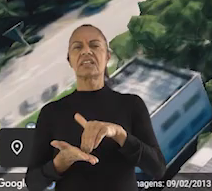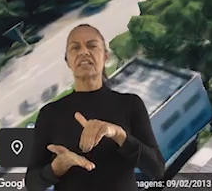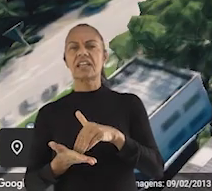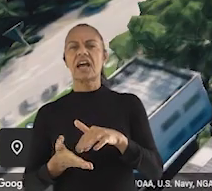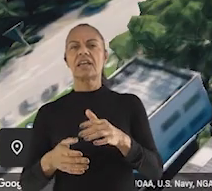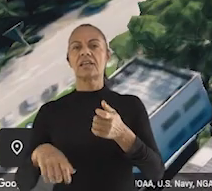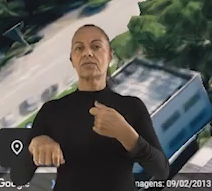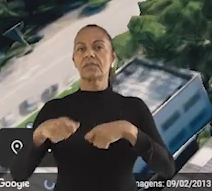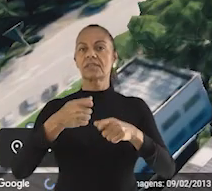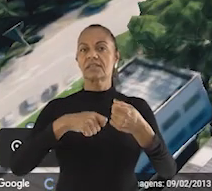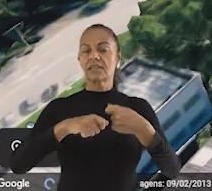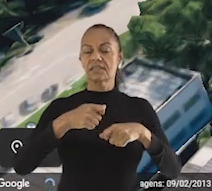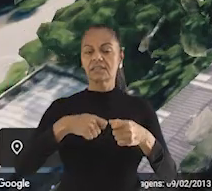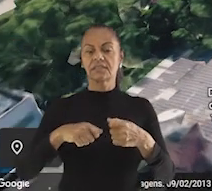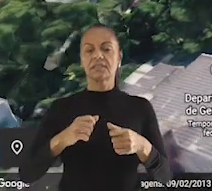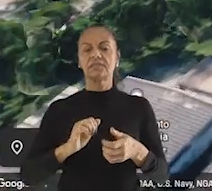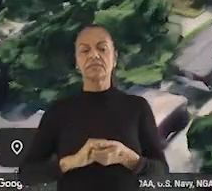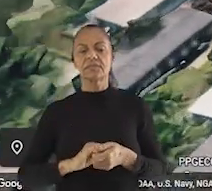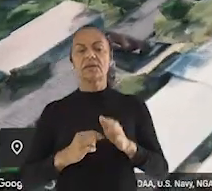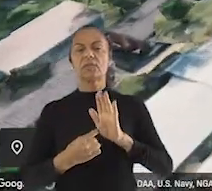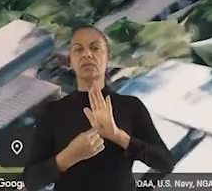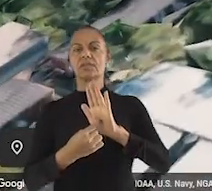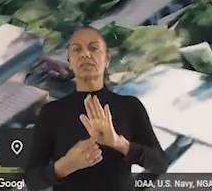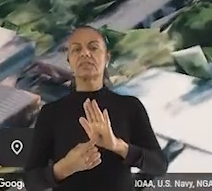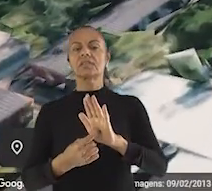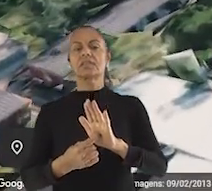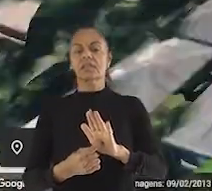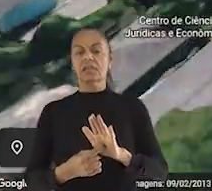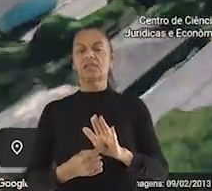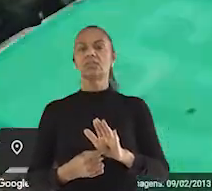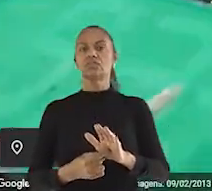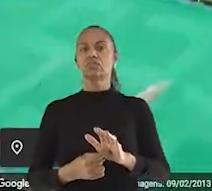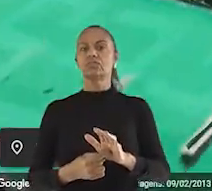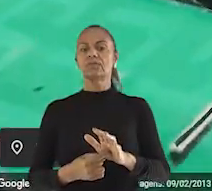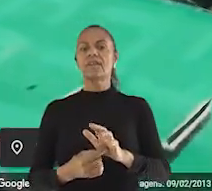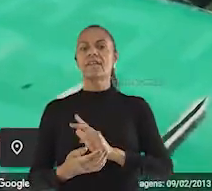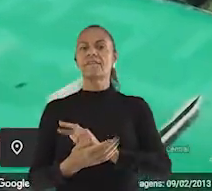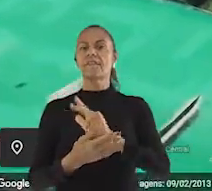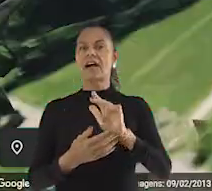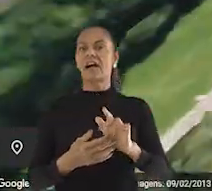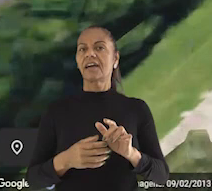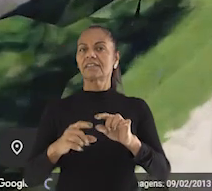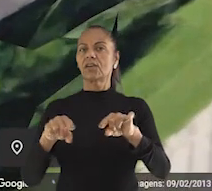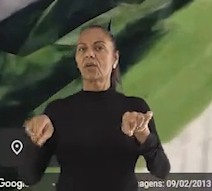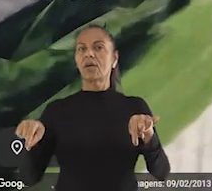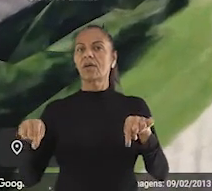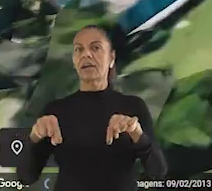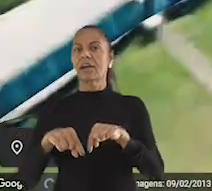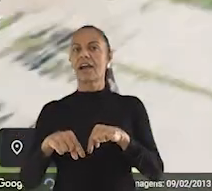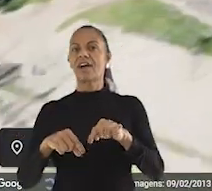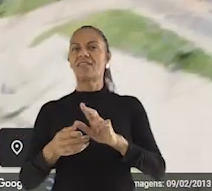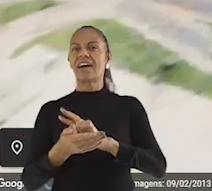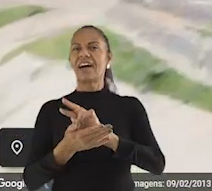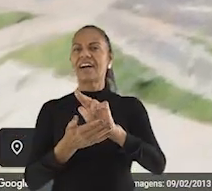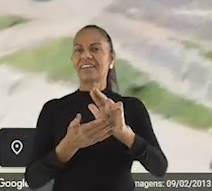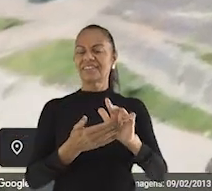o Núcleo de Línguas. E aí aqui está mostrando várias partes da